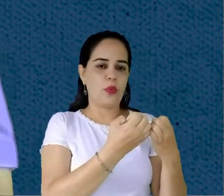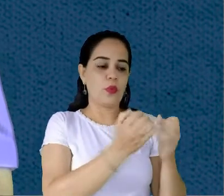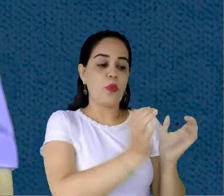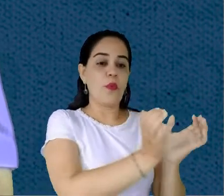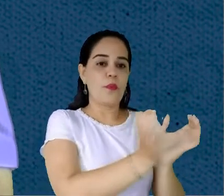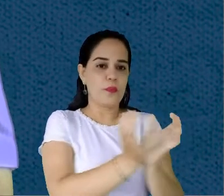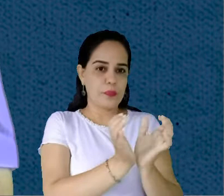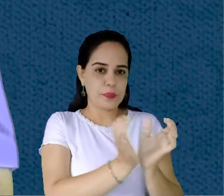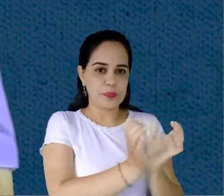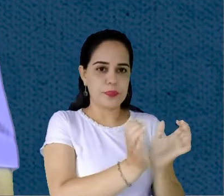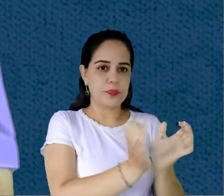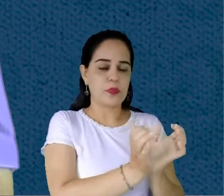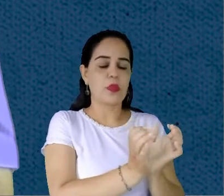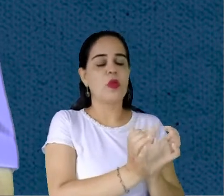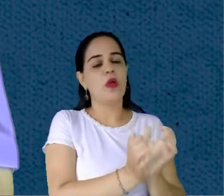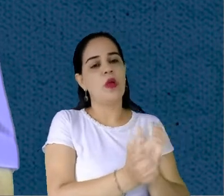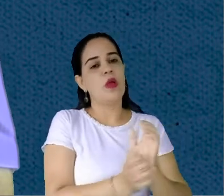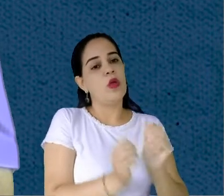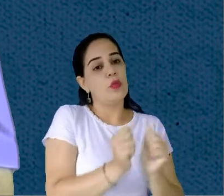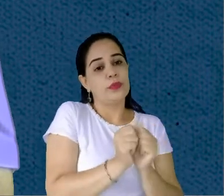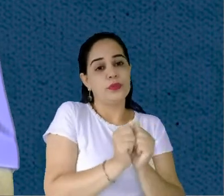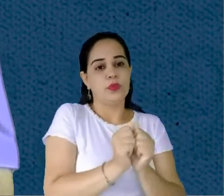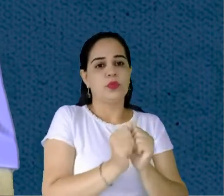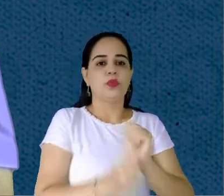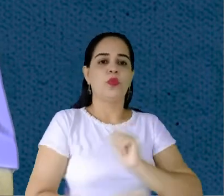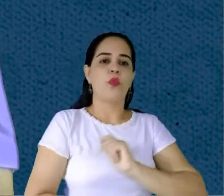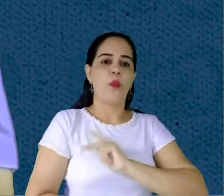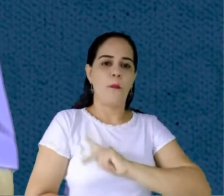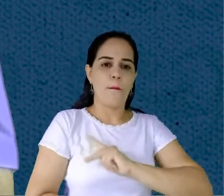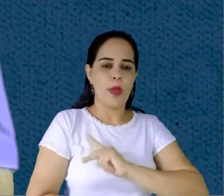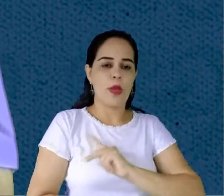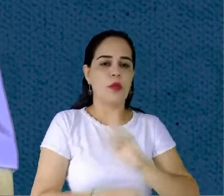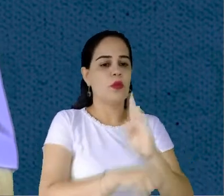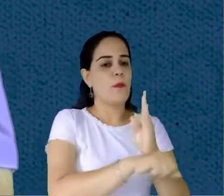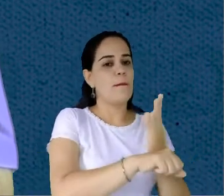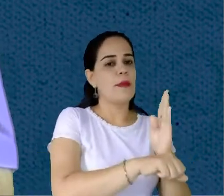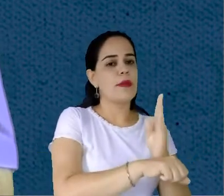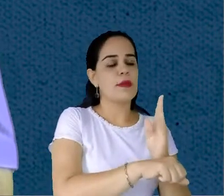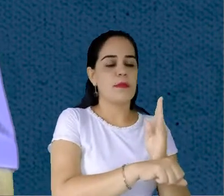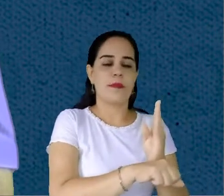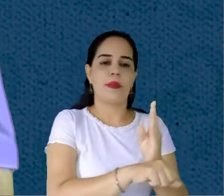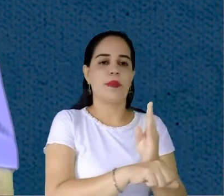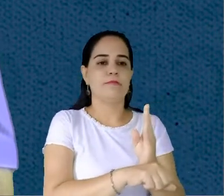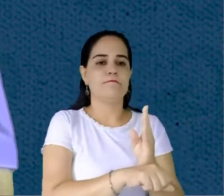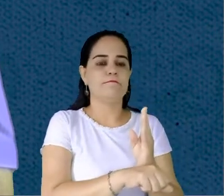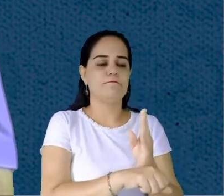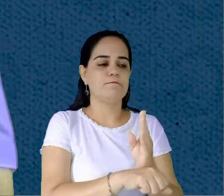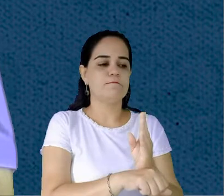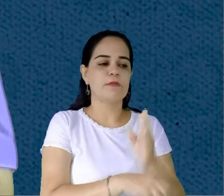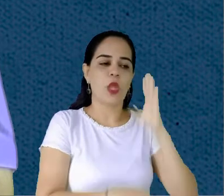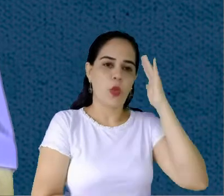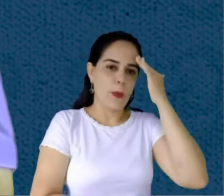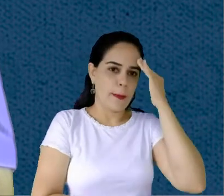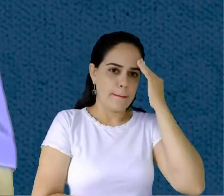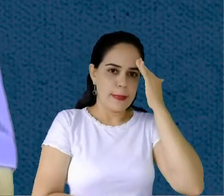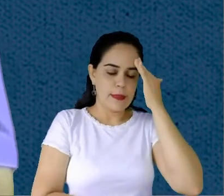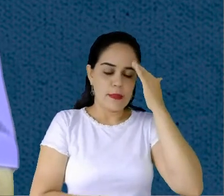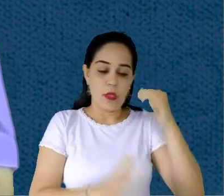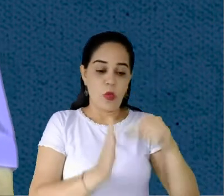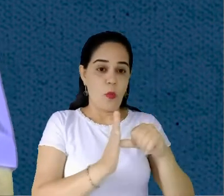encontro dos anciãos de Paulo, Barnabé e os apóstolos é o